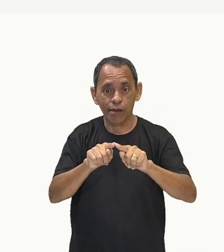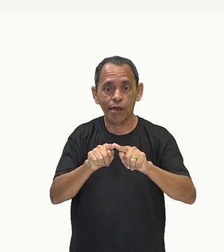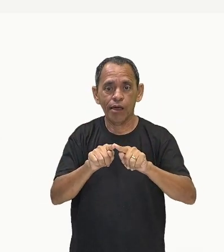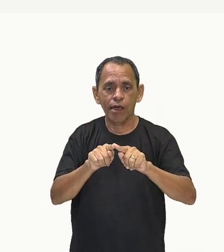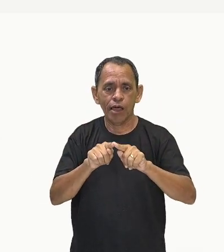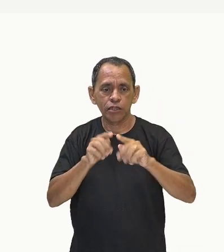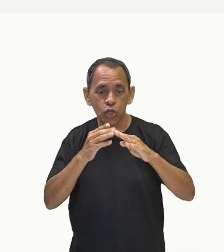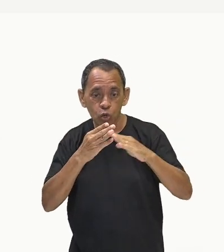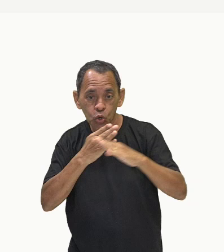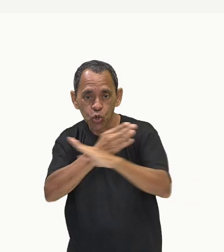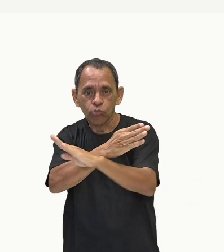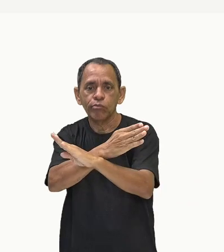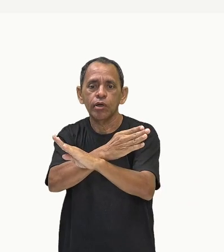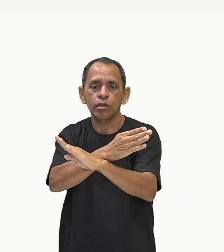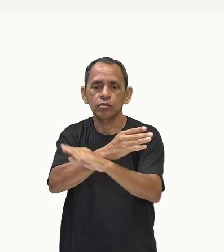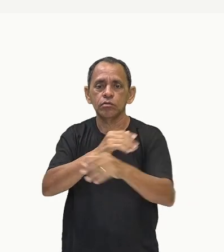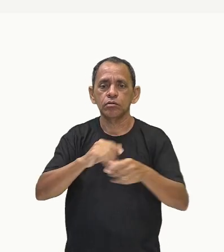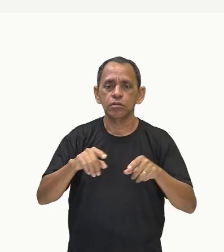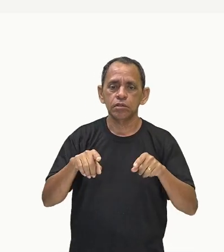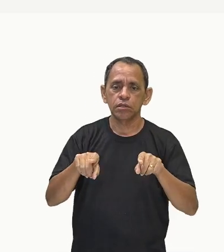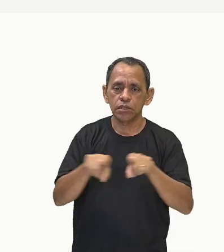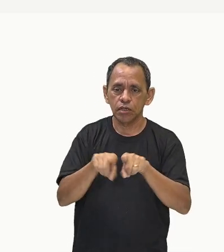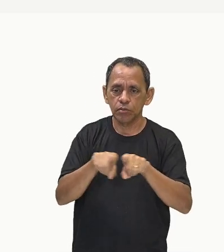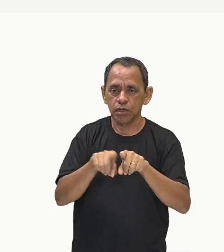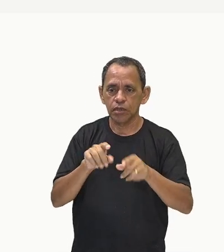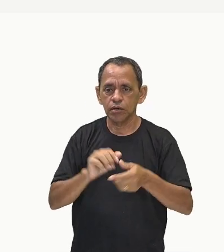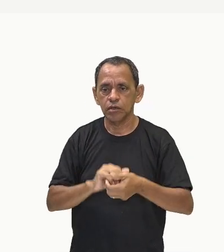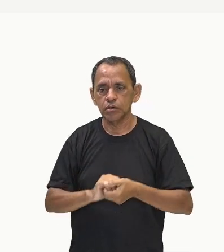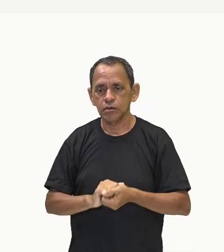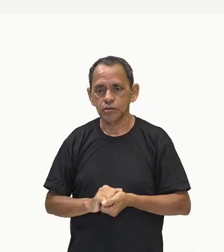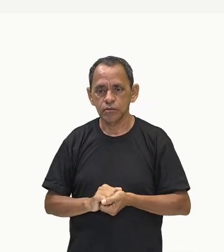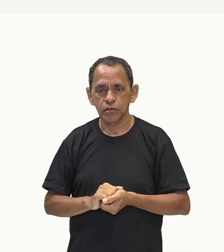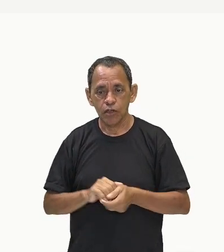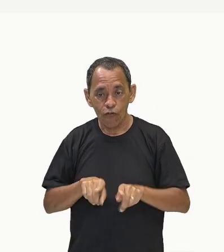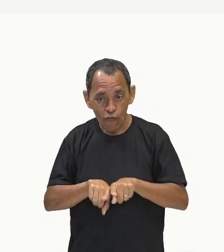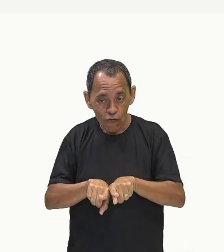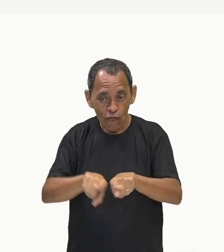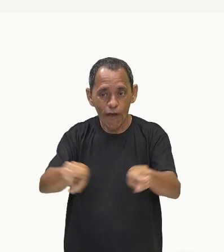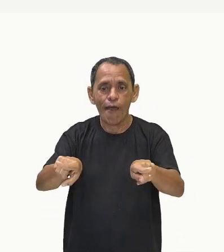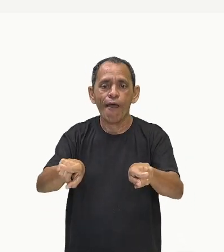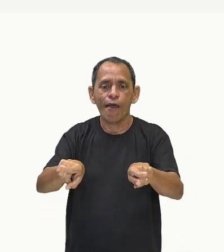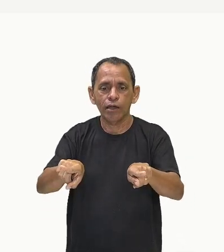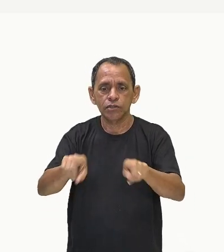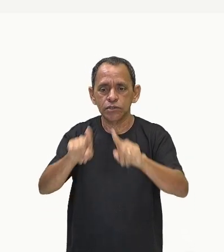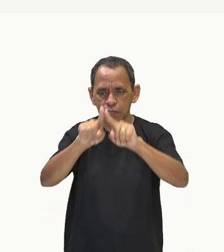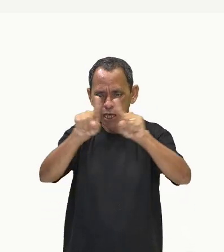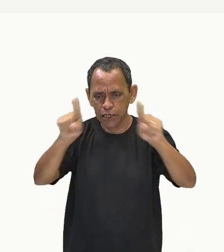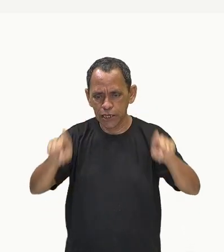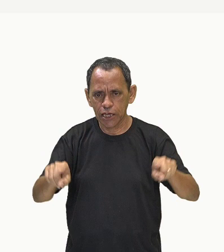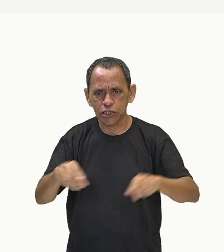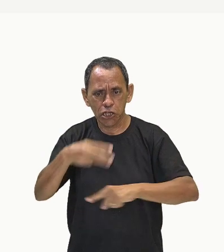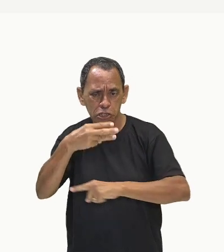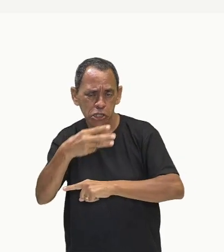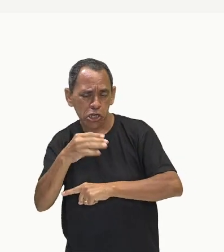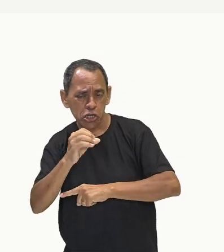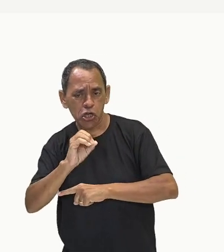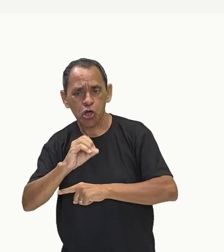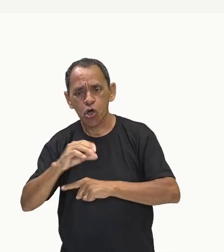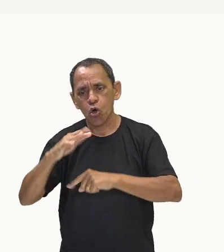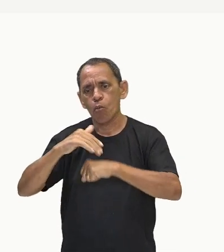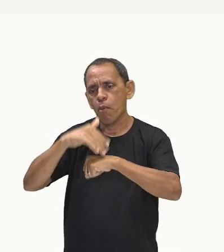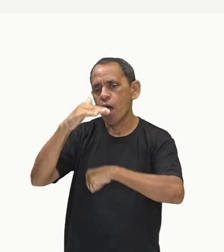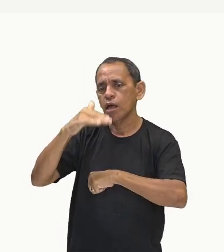certo? E vértice é a interseção entre três ou mais arestas. Então, é muito